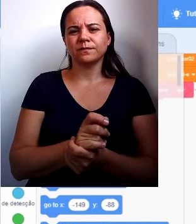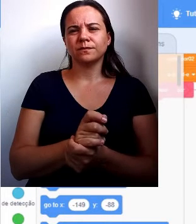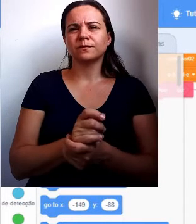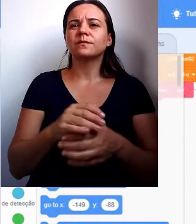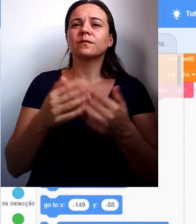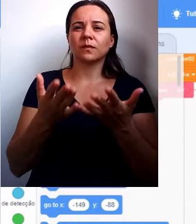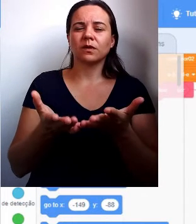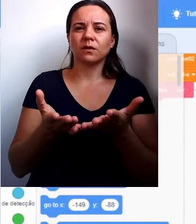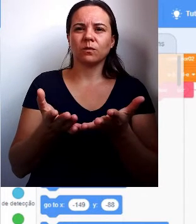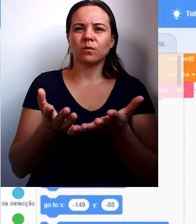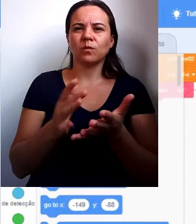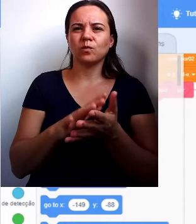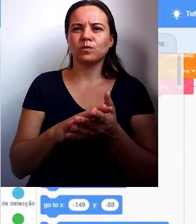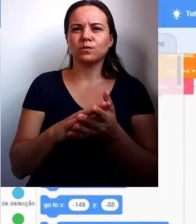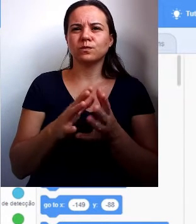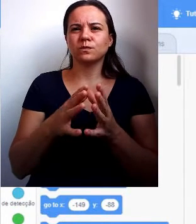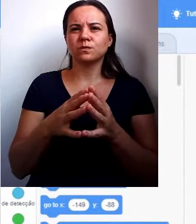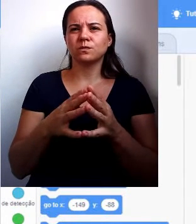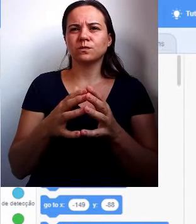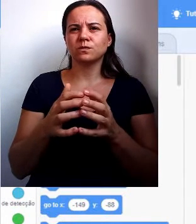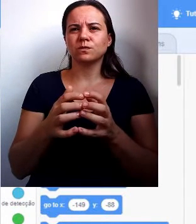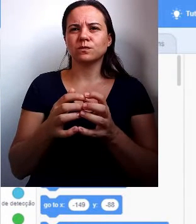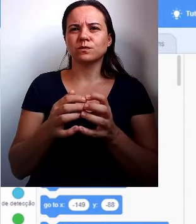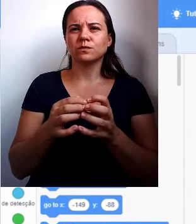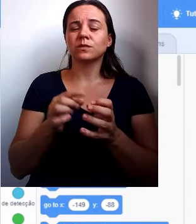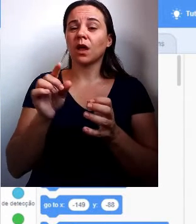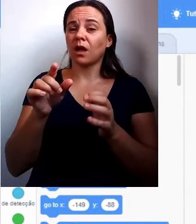ver. Então,